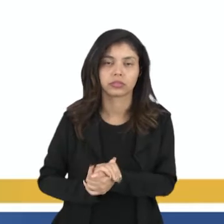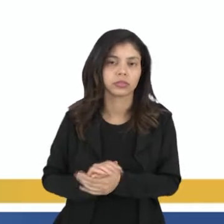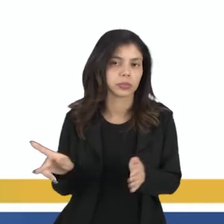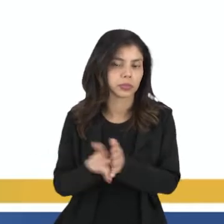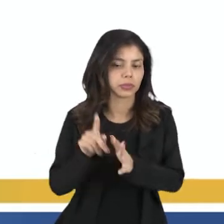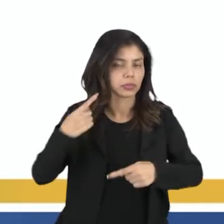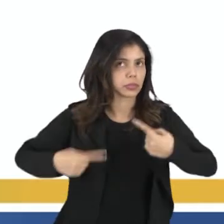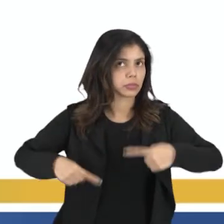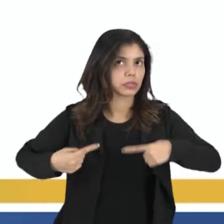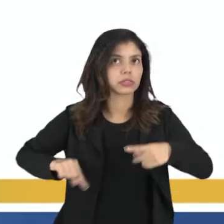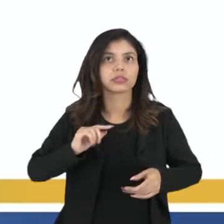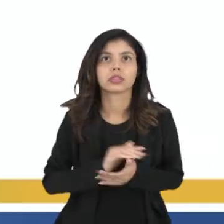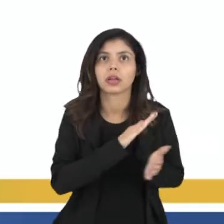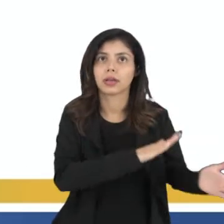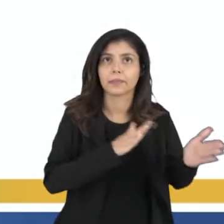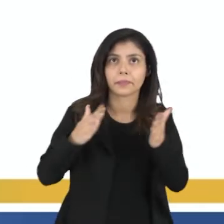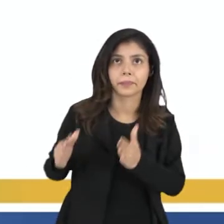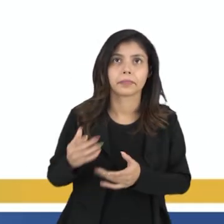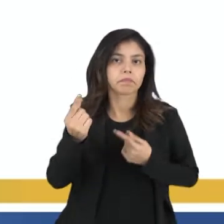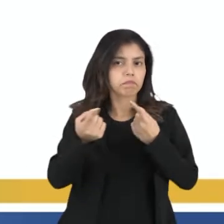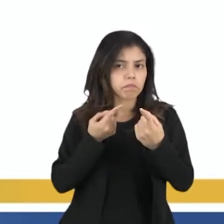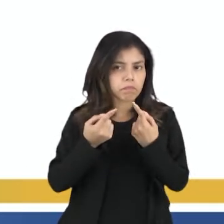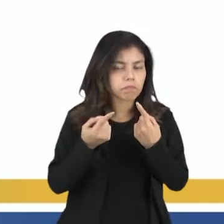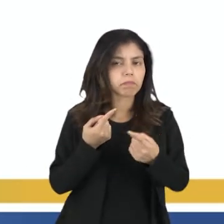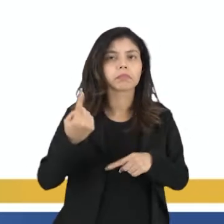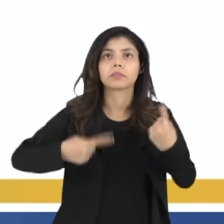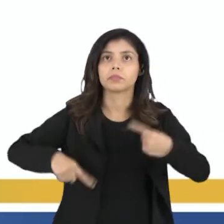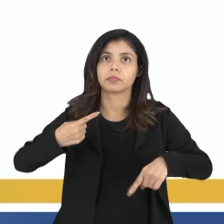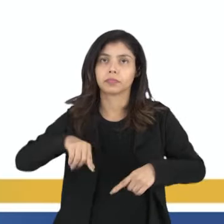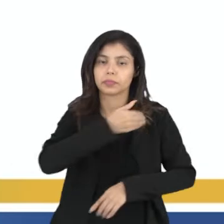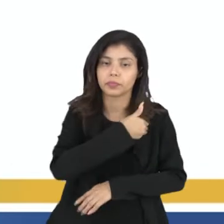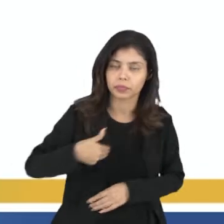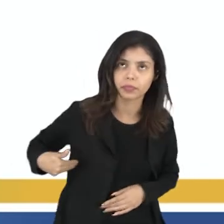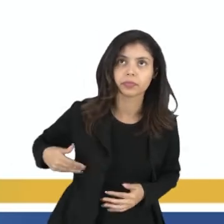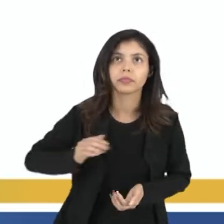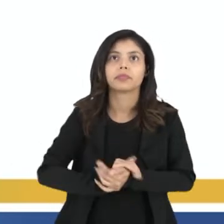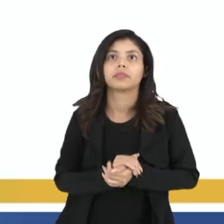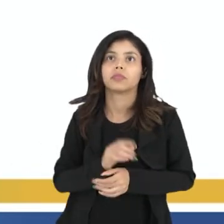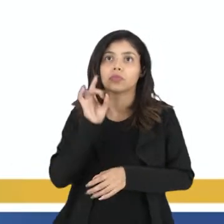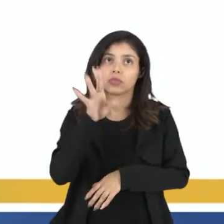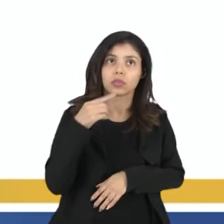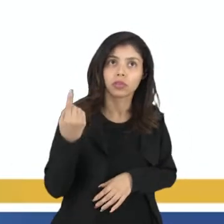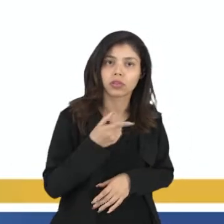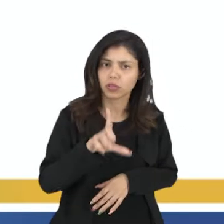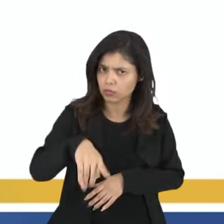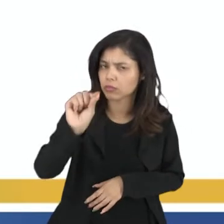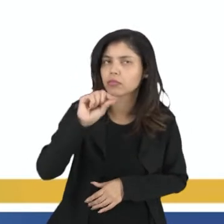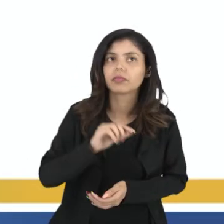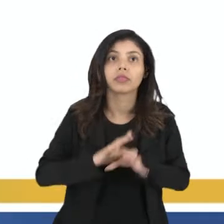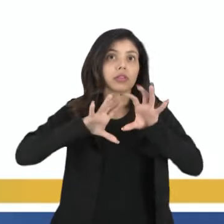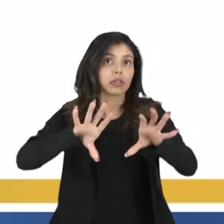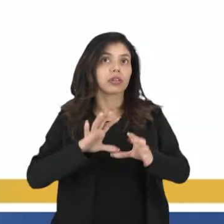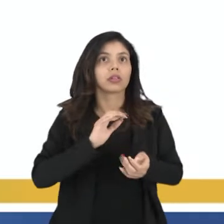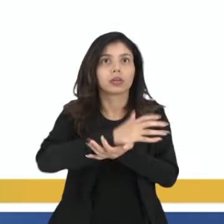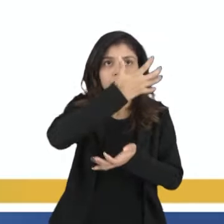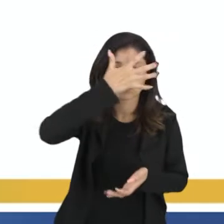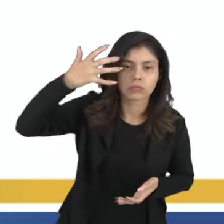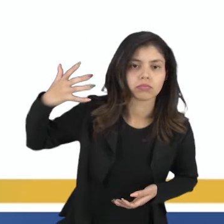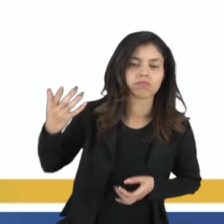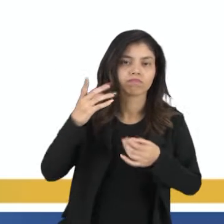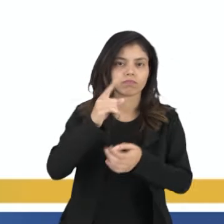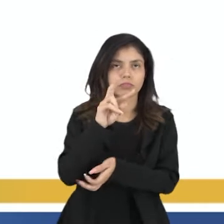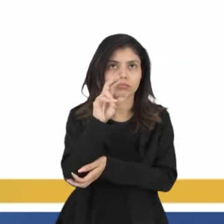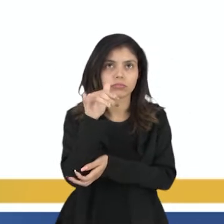de decisões políticas ocorra a partir de uma ampla discussão pública, para somente então decidir. Assim, o